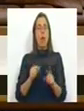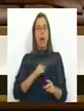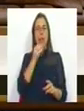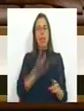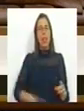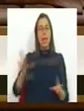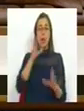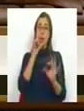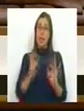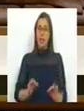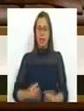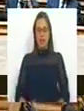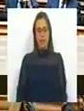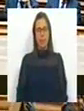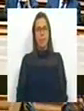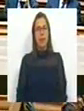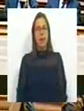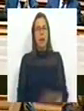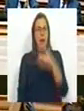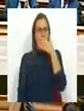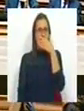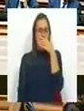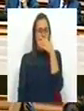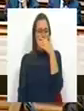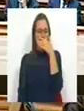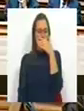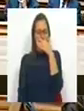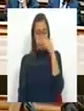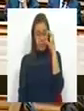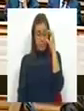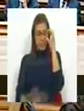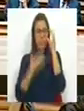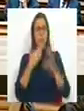território. Disse. Obrigado, Sr. Deputado.